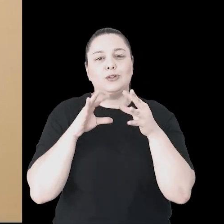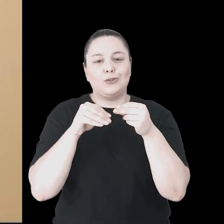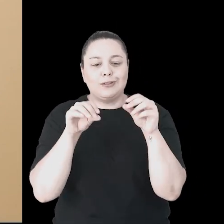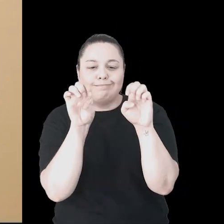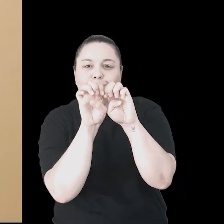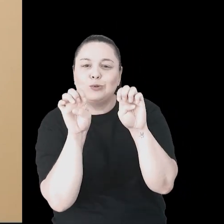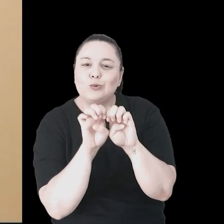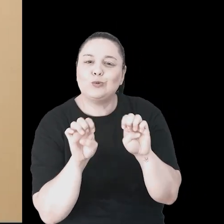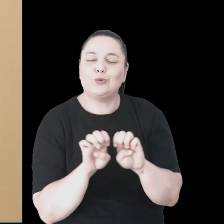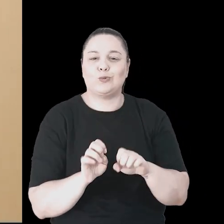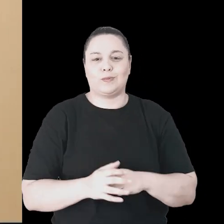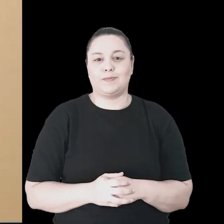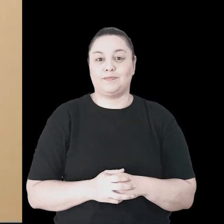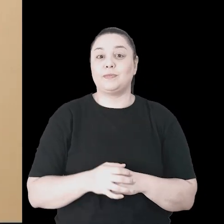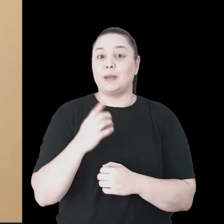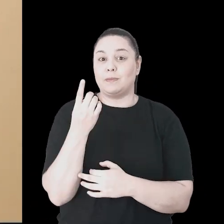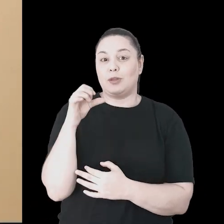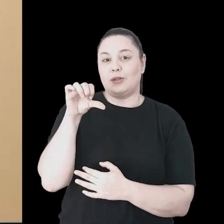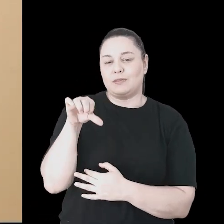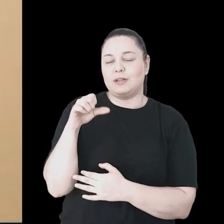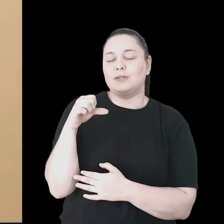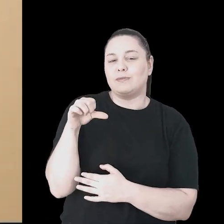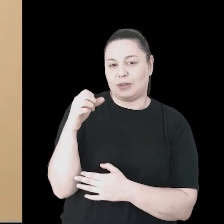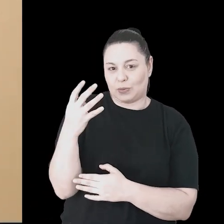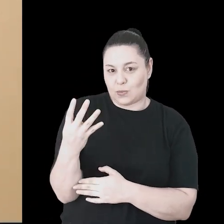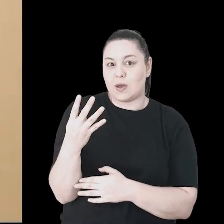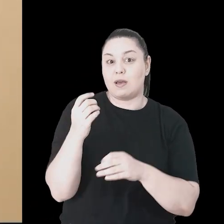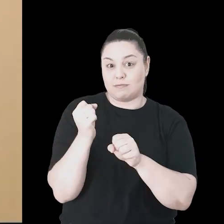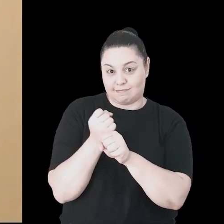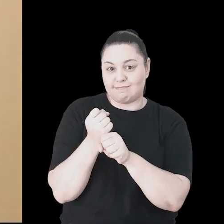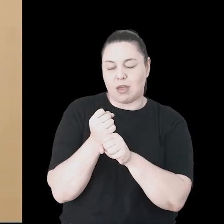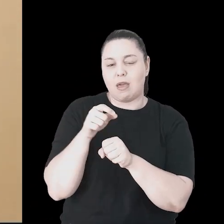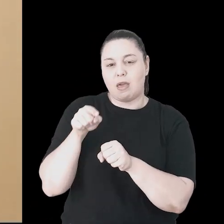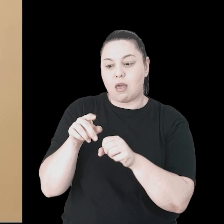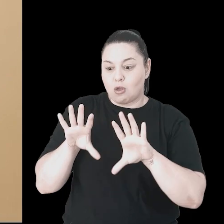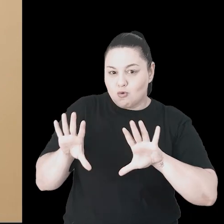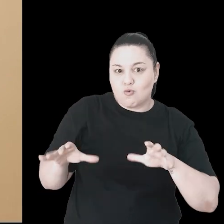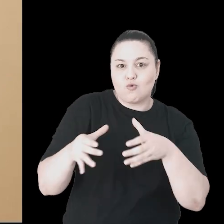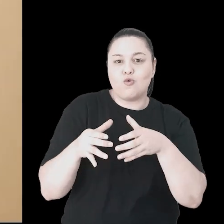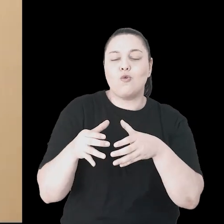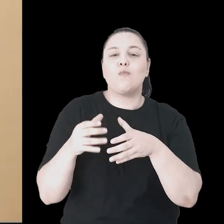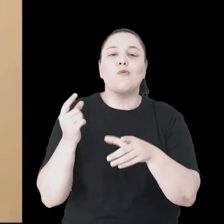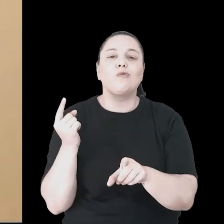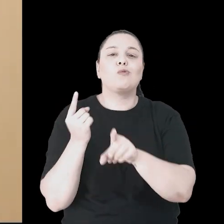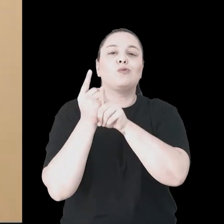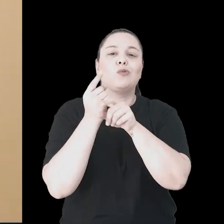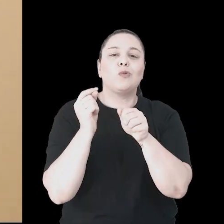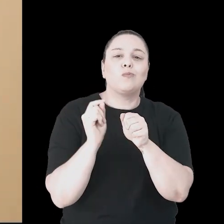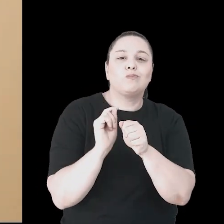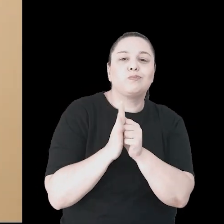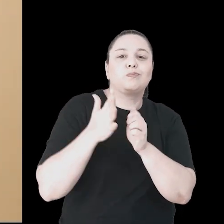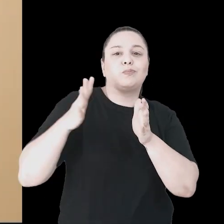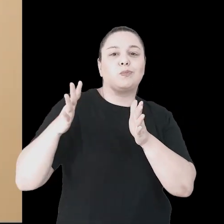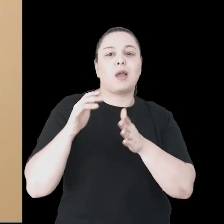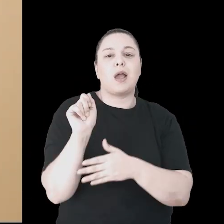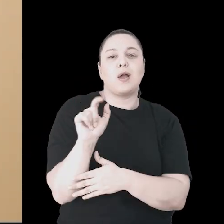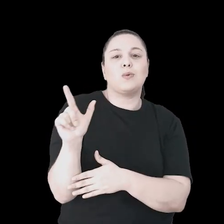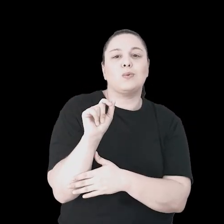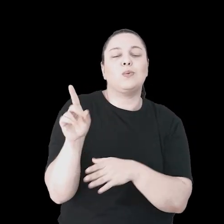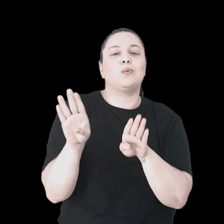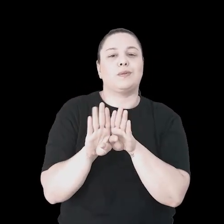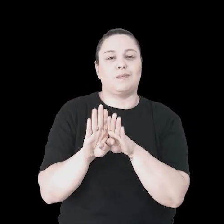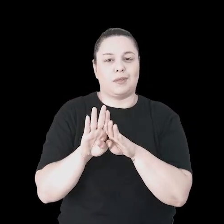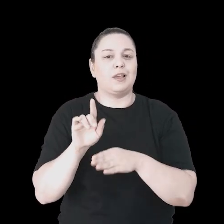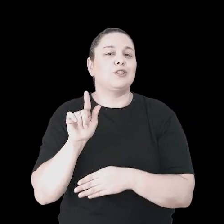aprimorar sistematicamente as suas propriedades espectrais. Em 1994, seu grupo havia produzido uma variante